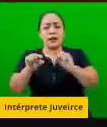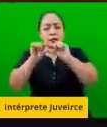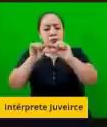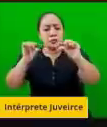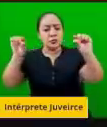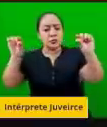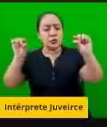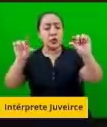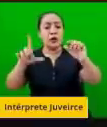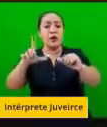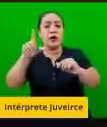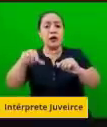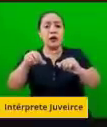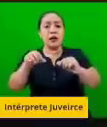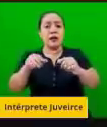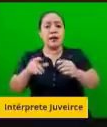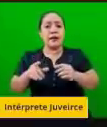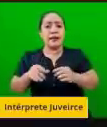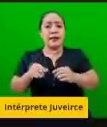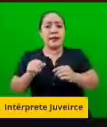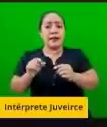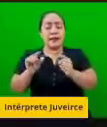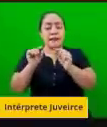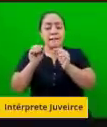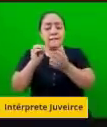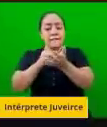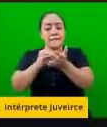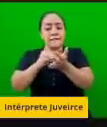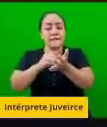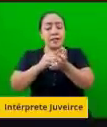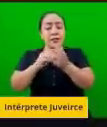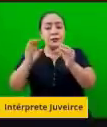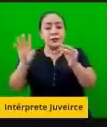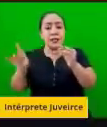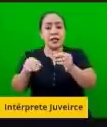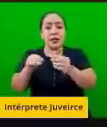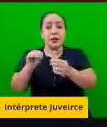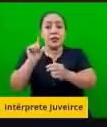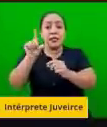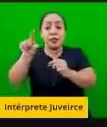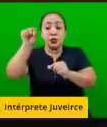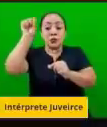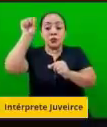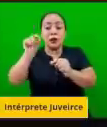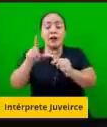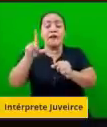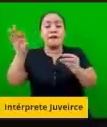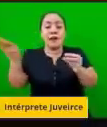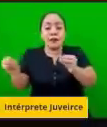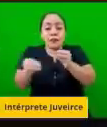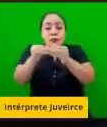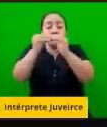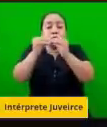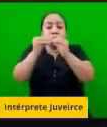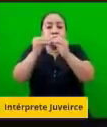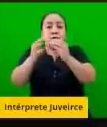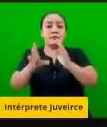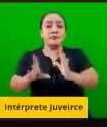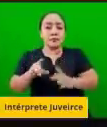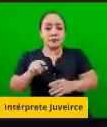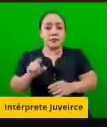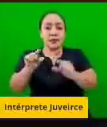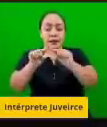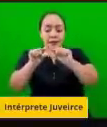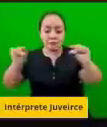das nossas sentenças irá completar essa afirmação. Por isso, inicialmente, a